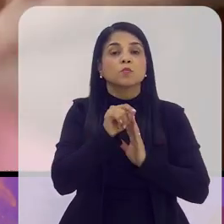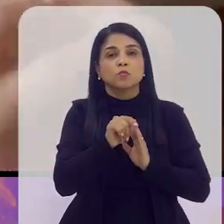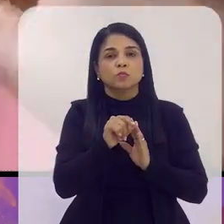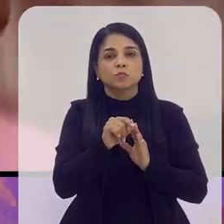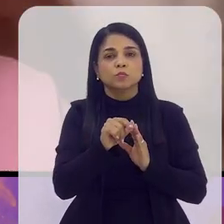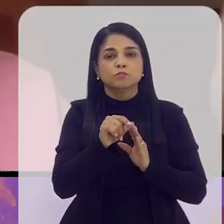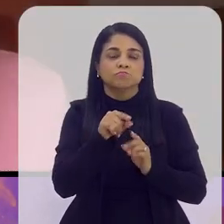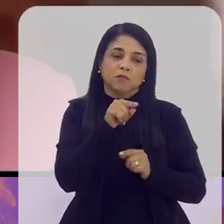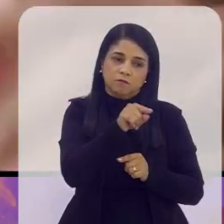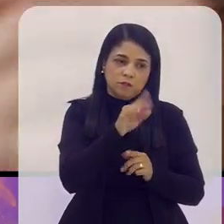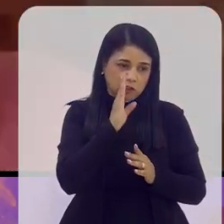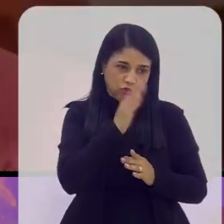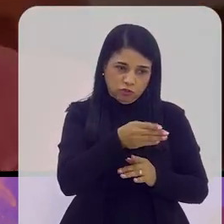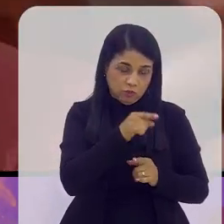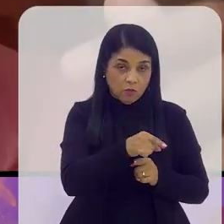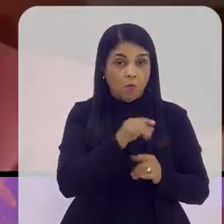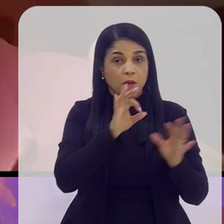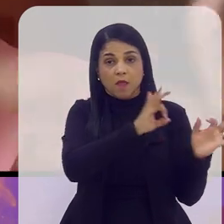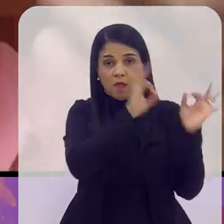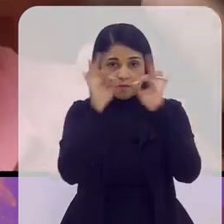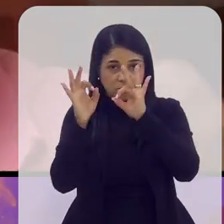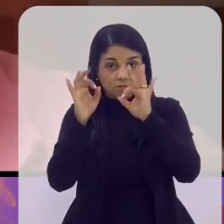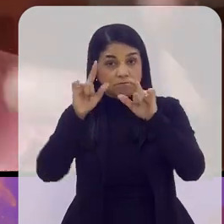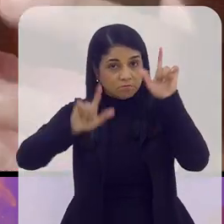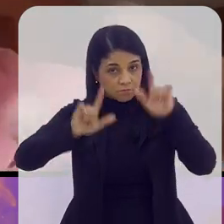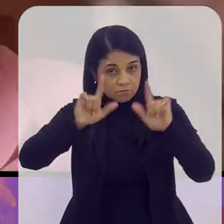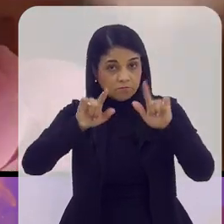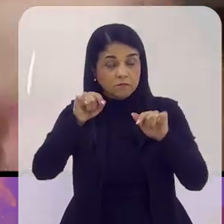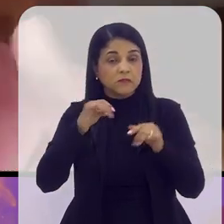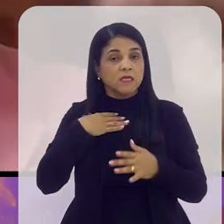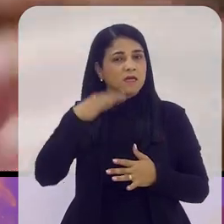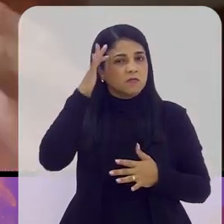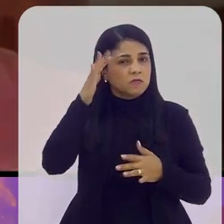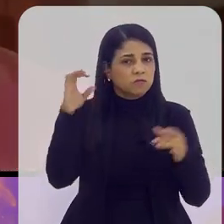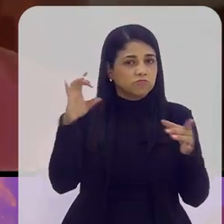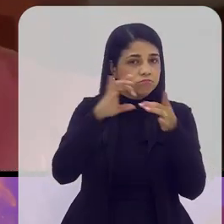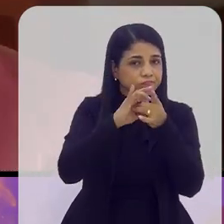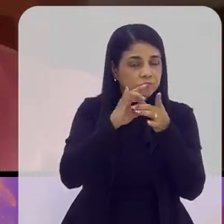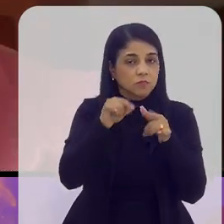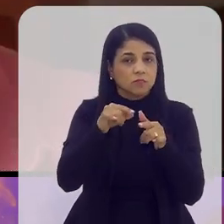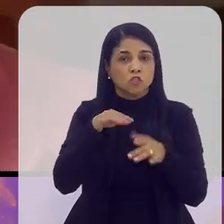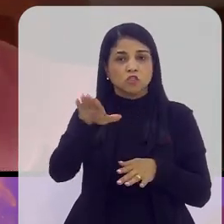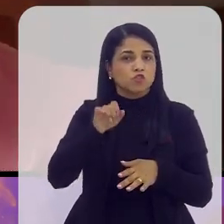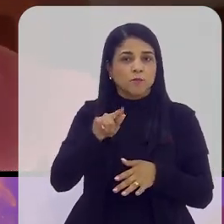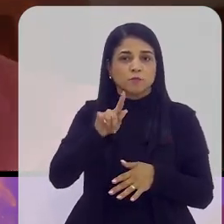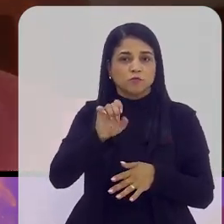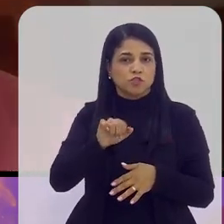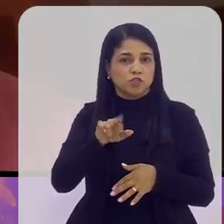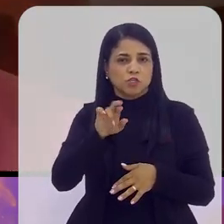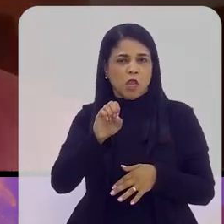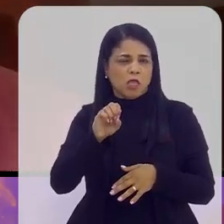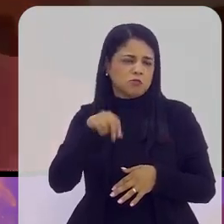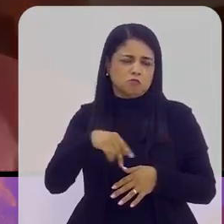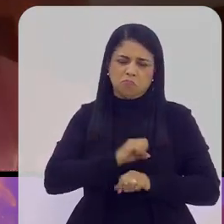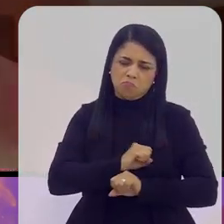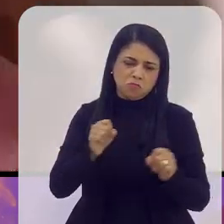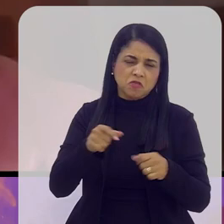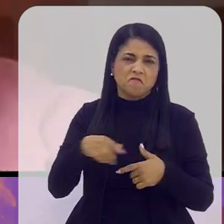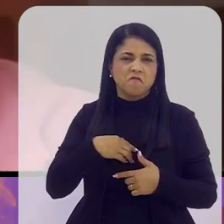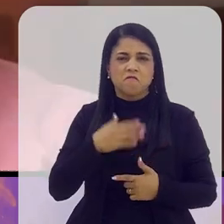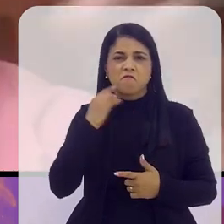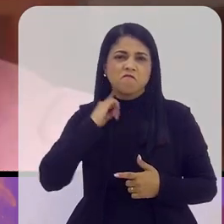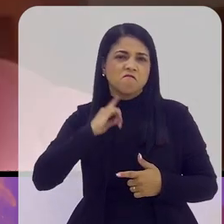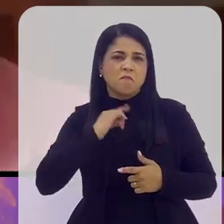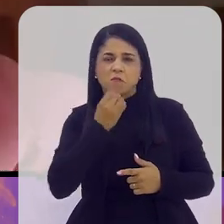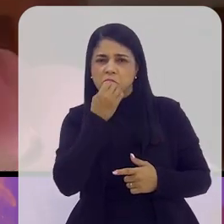faço essa pergunta, evidentemente, não para você, mas para quem nos assiste e está raciocinando junto com a gente aqui. Não convoca o Gerson. Não, o Gerson não